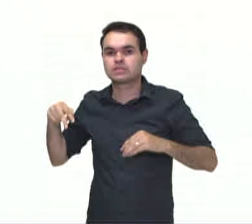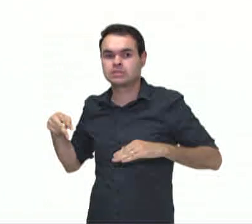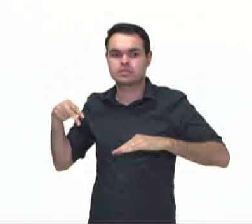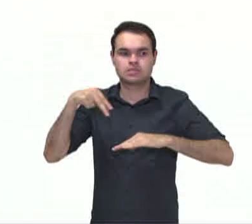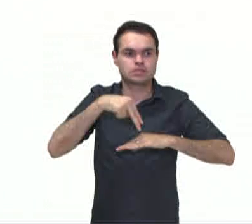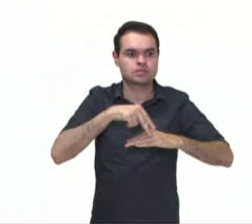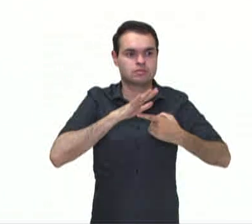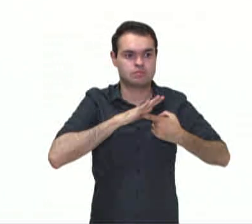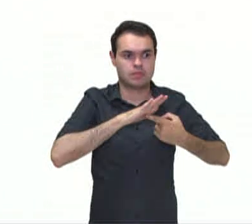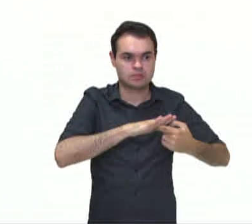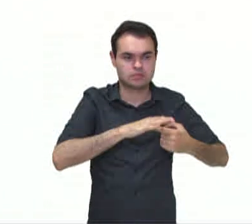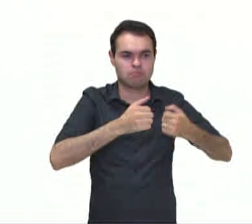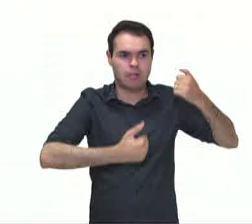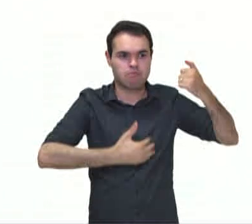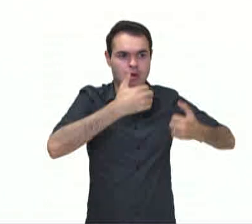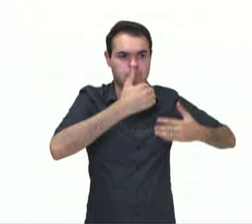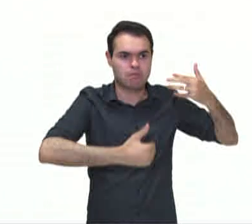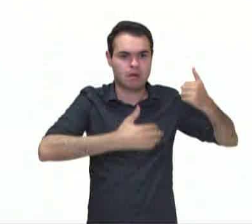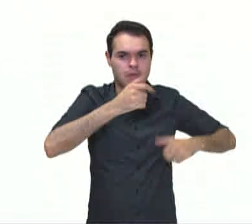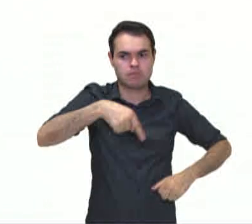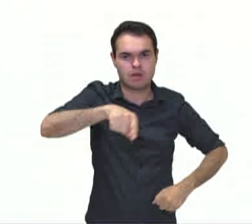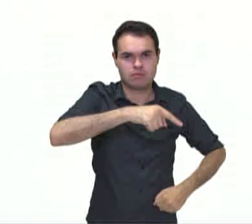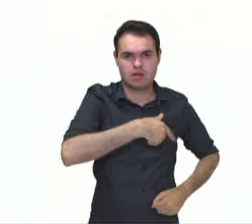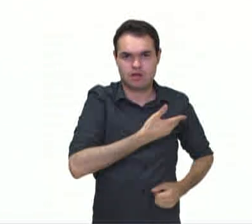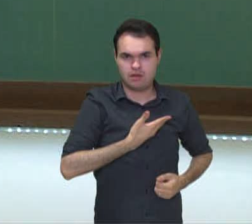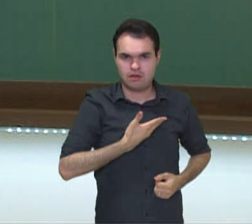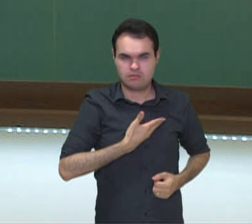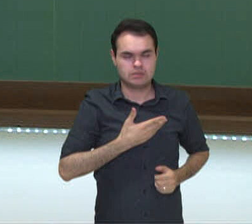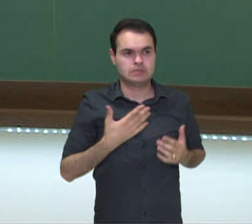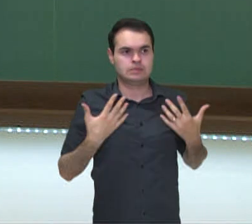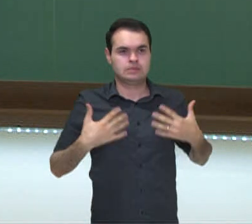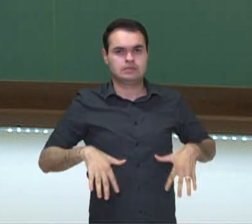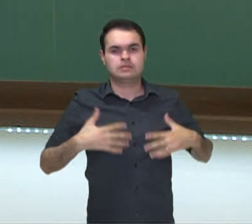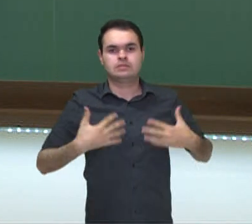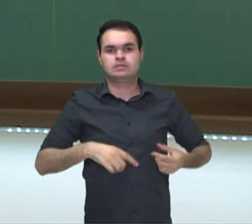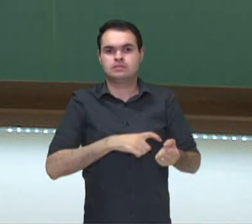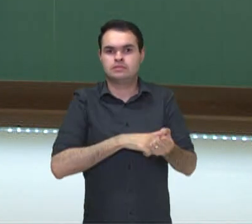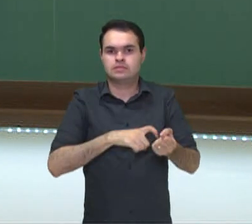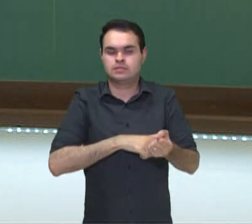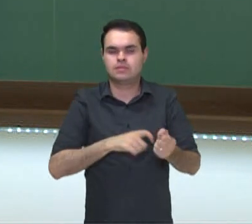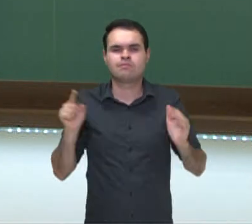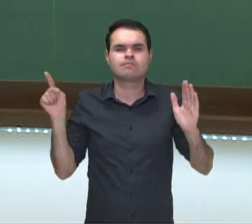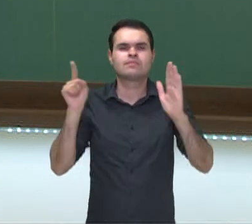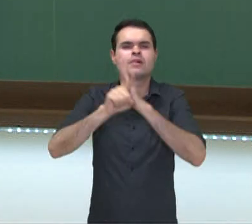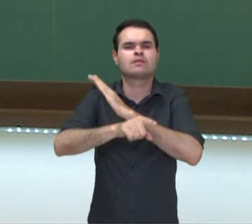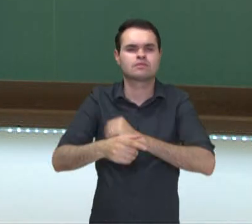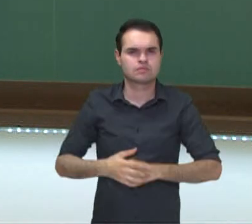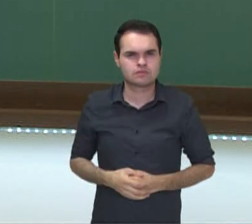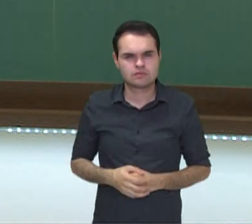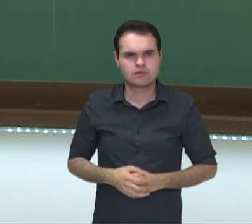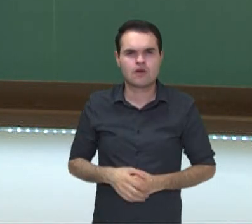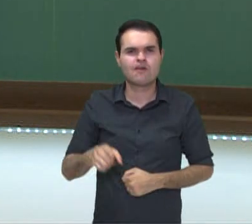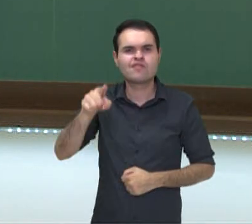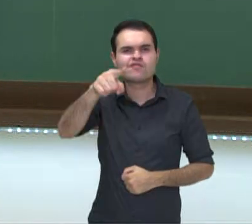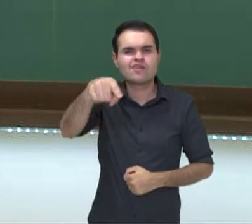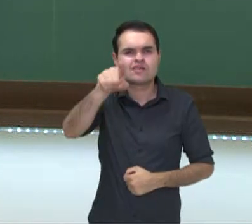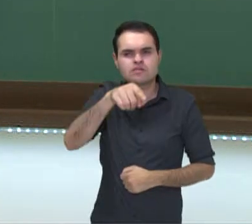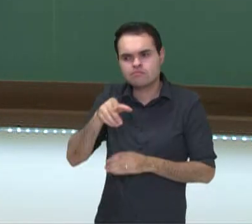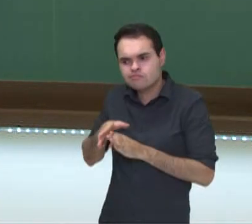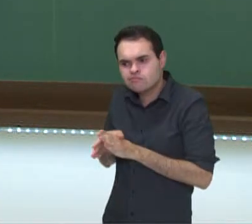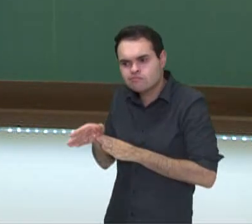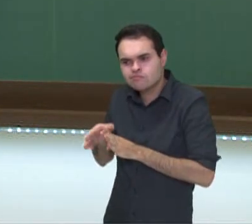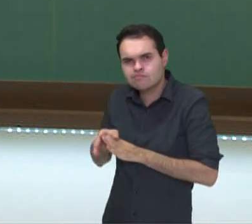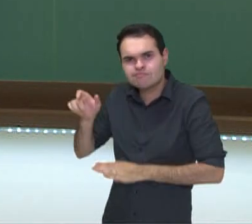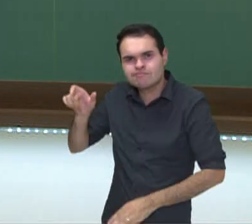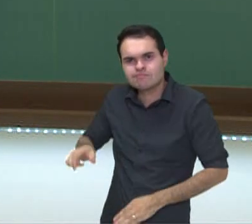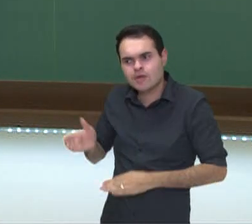pensar que precisa contá-las para os seus colegas. E aí, pessoal, pergunta: que conselhos você daria